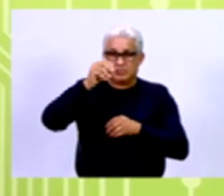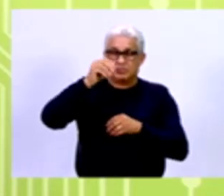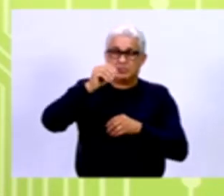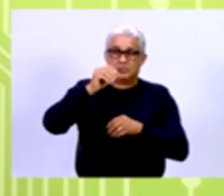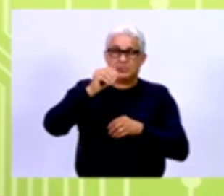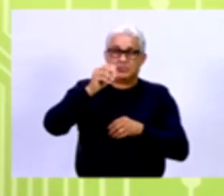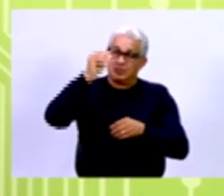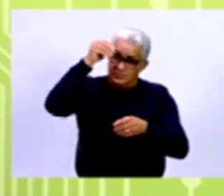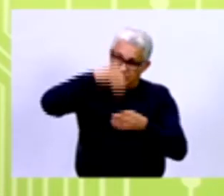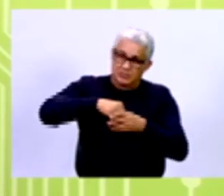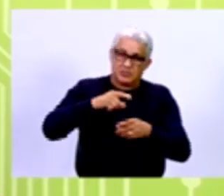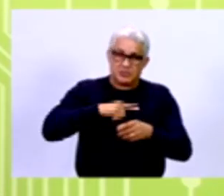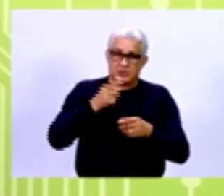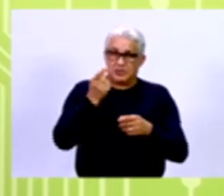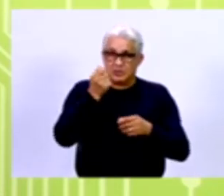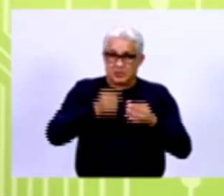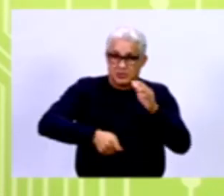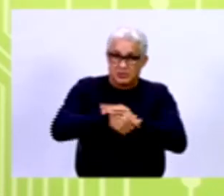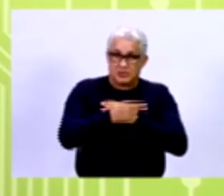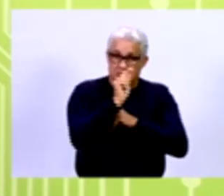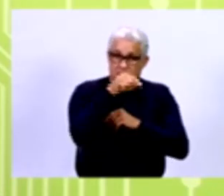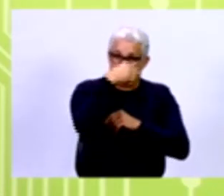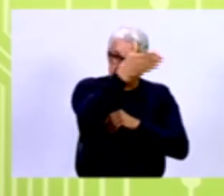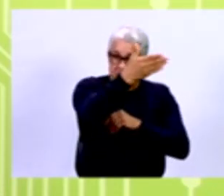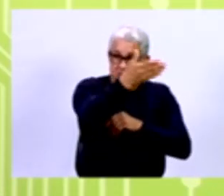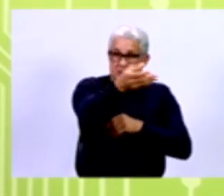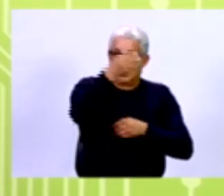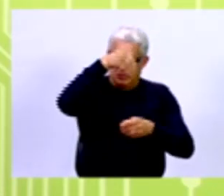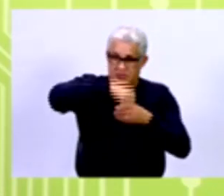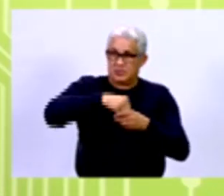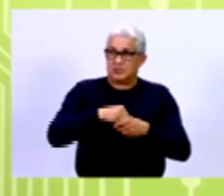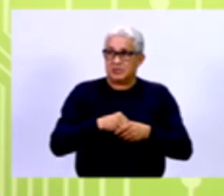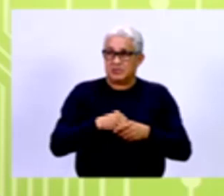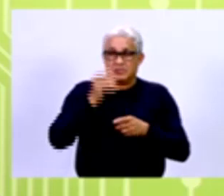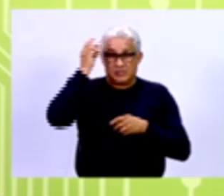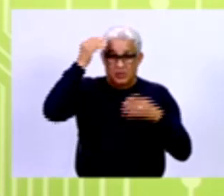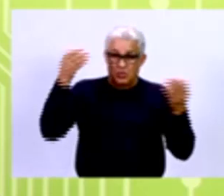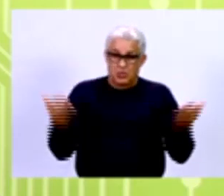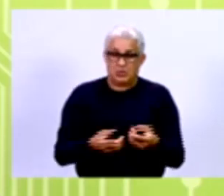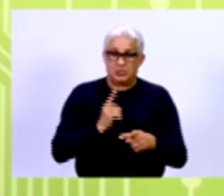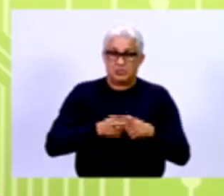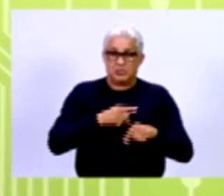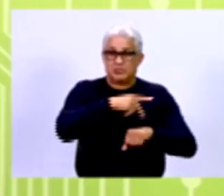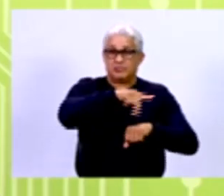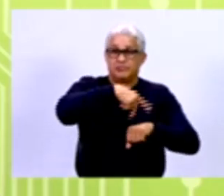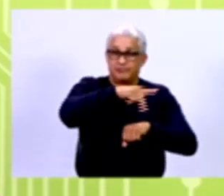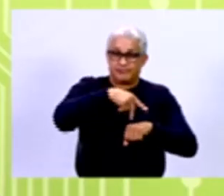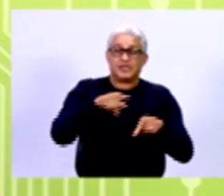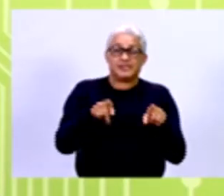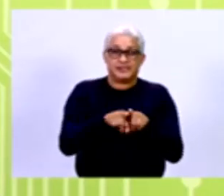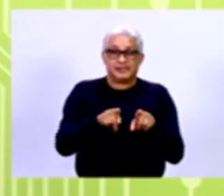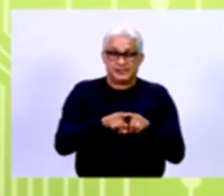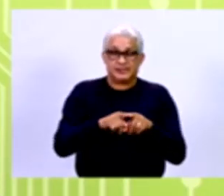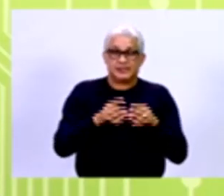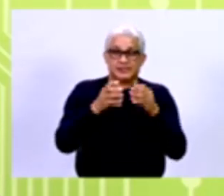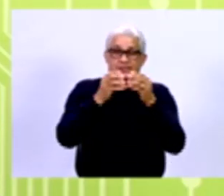nós vamos mostrar adiante. E isso não está sendo muito fácil ultimamente, porque os países também estão em crise, a Europa, os Estados